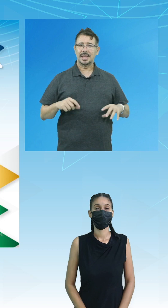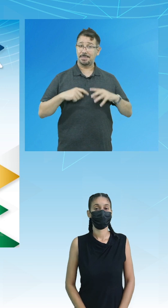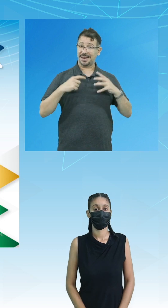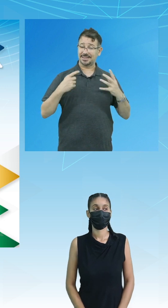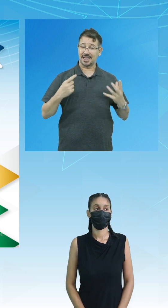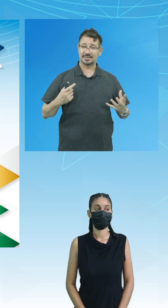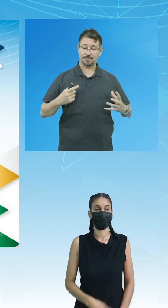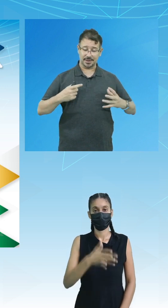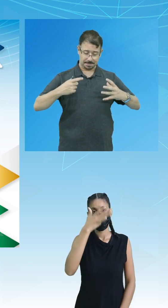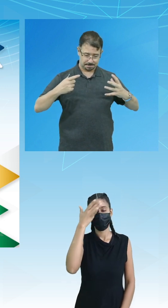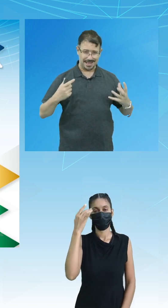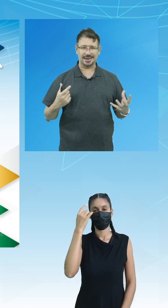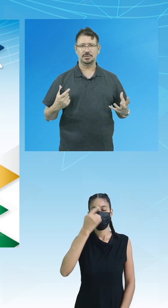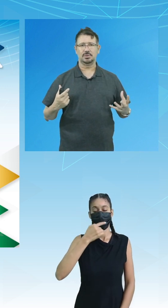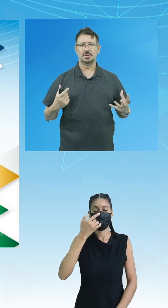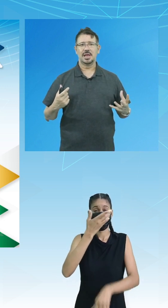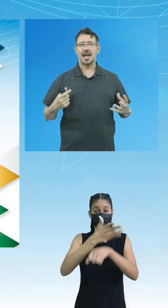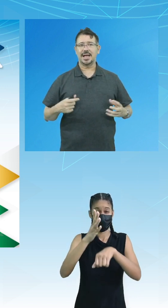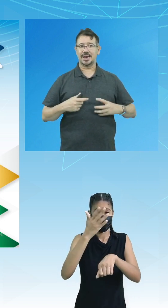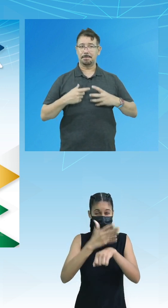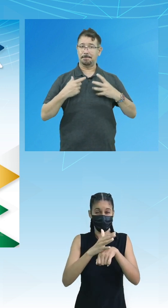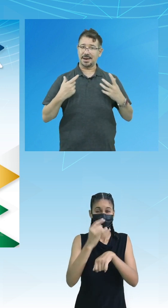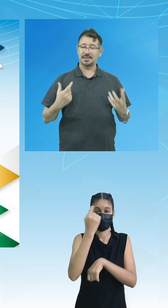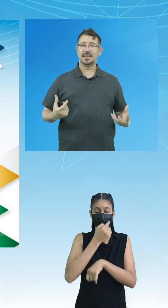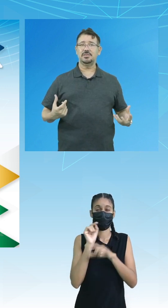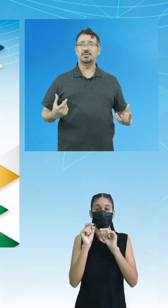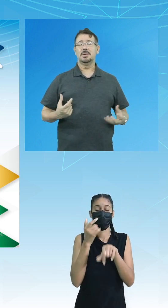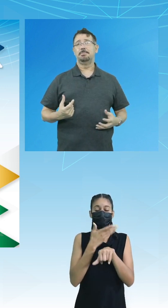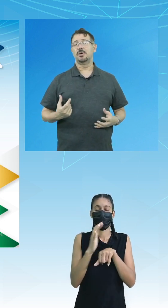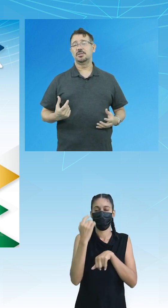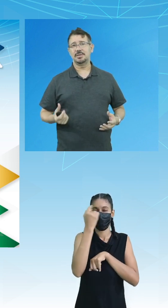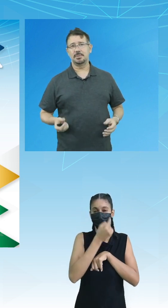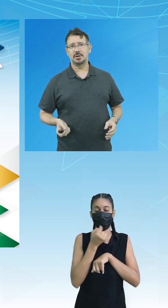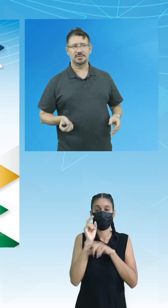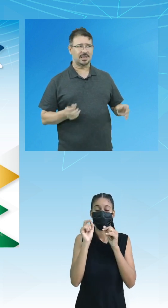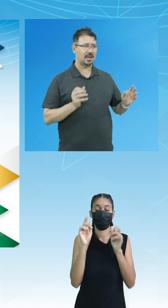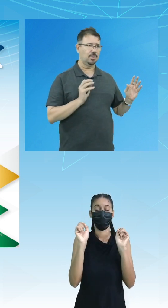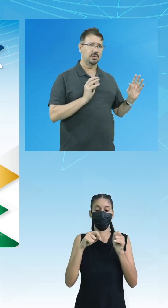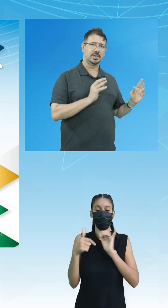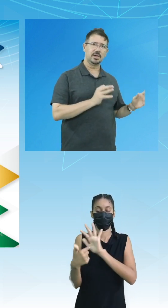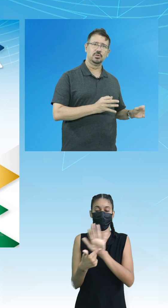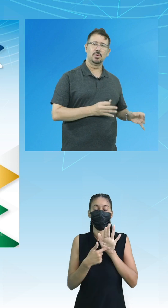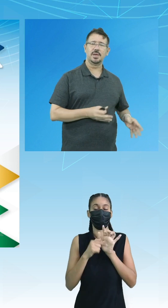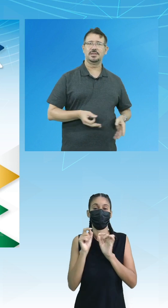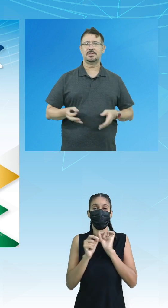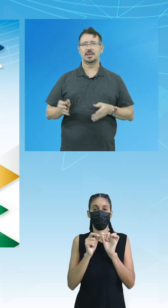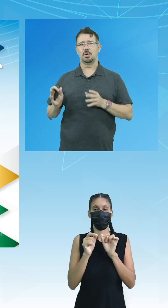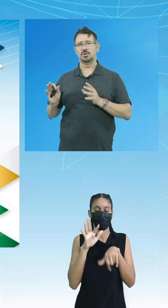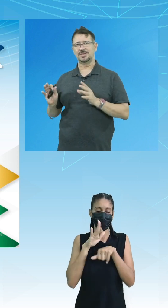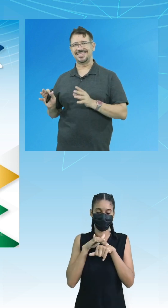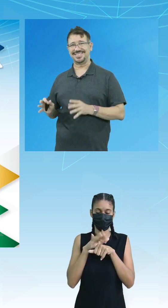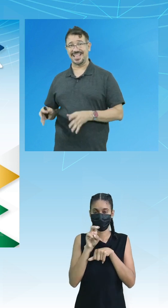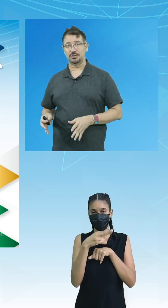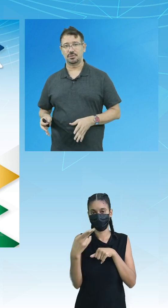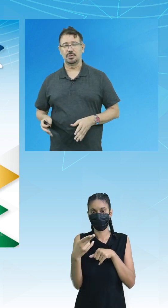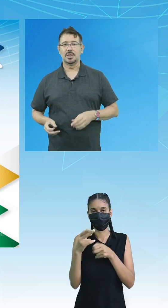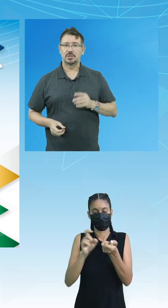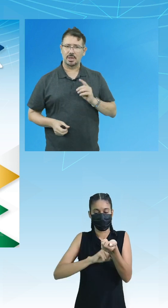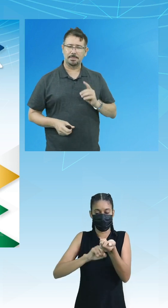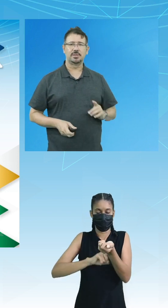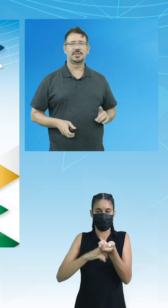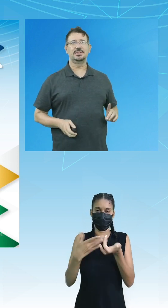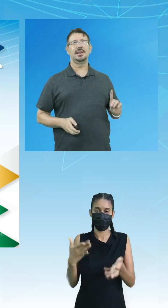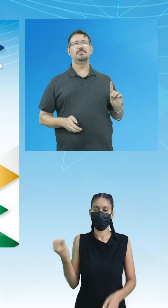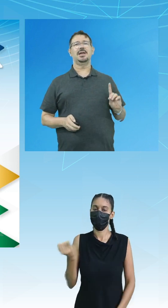pessoa empalidece, fica pálido, aquela palidez pode simbolizar o quê? Ou doença, ou está tenso.